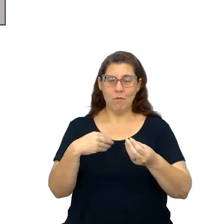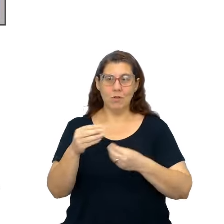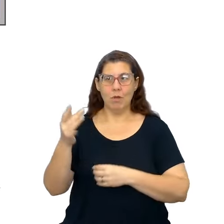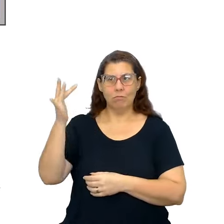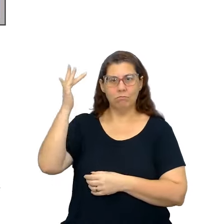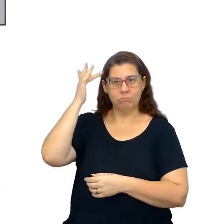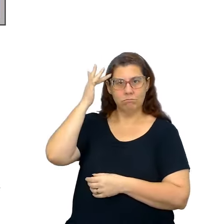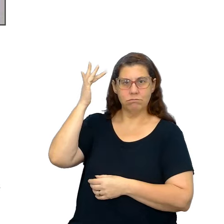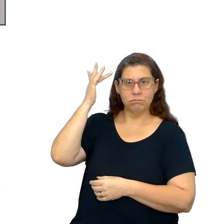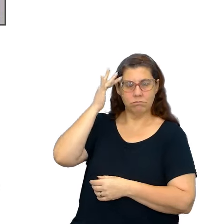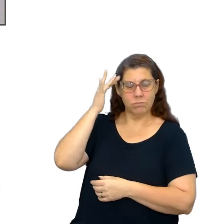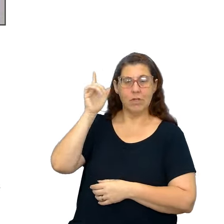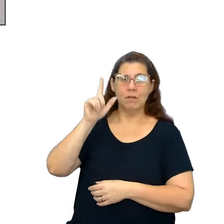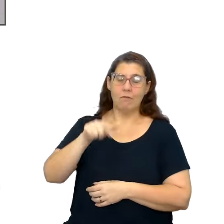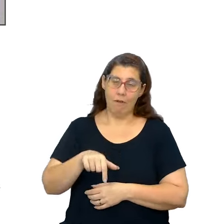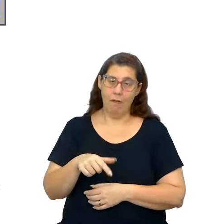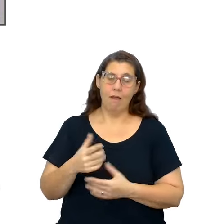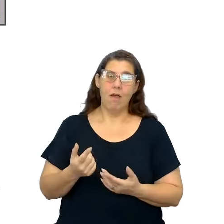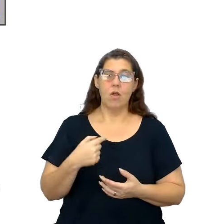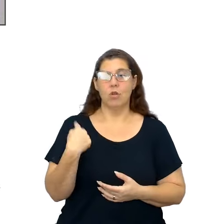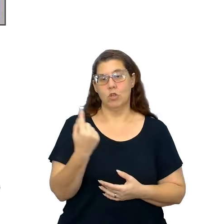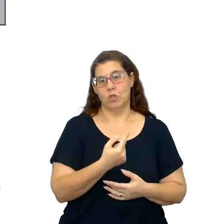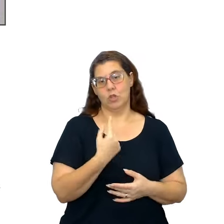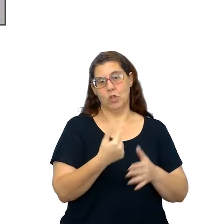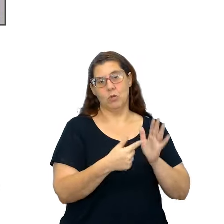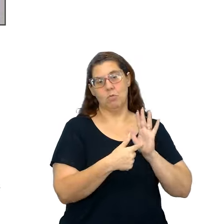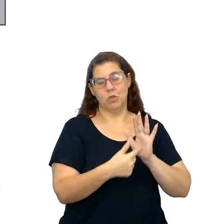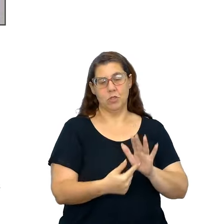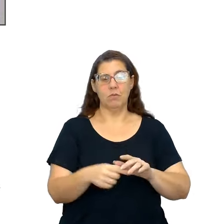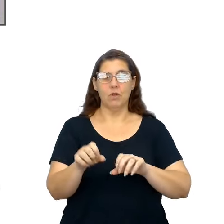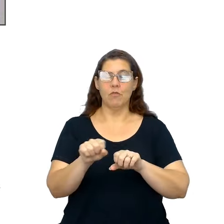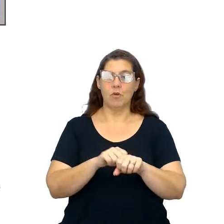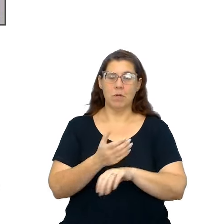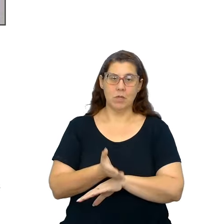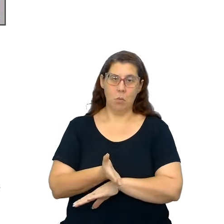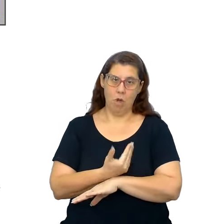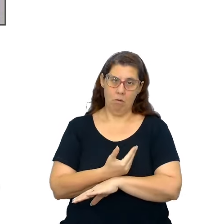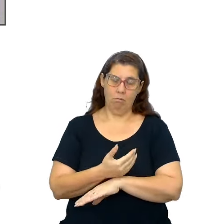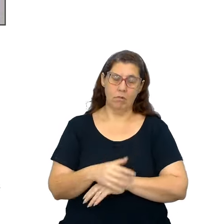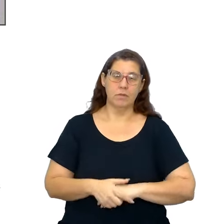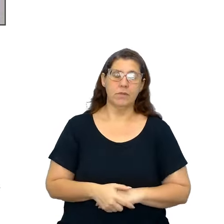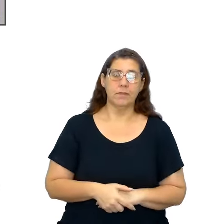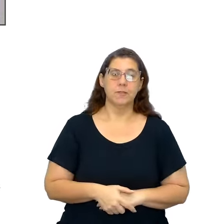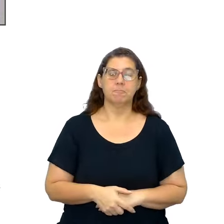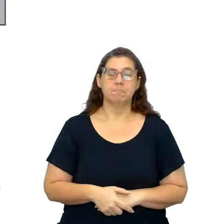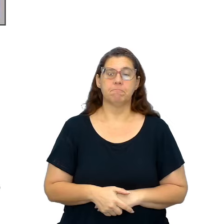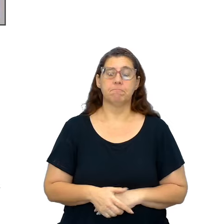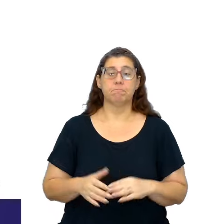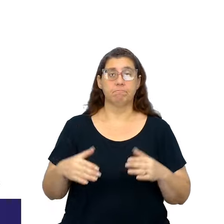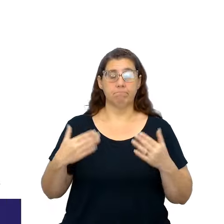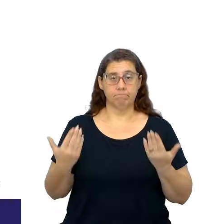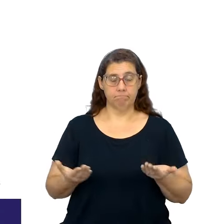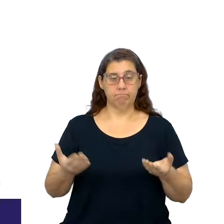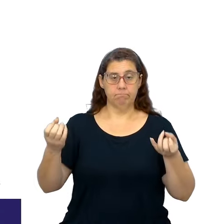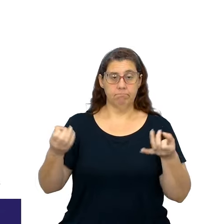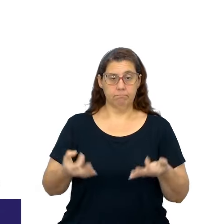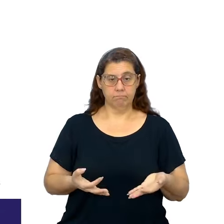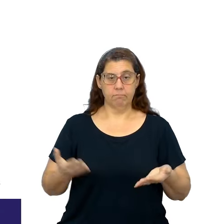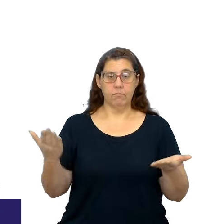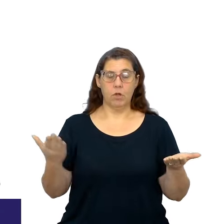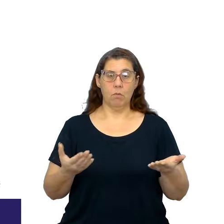cognitiva, que foi um dos pontos que nós tratamos na formação anterior. Bom, dito isto, nós